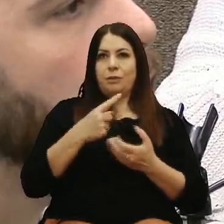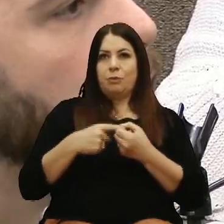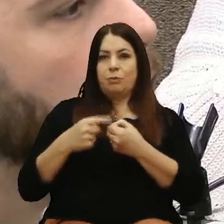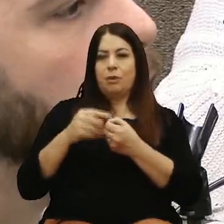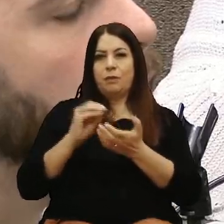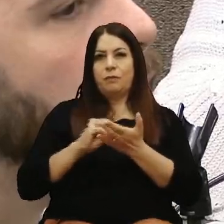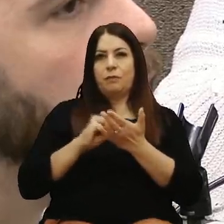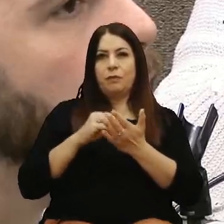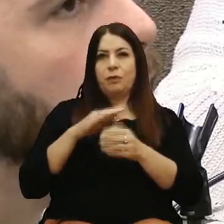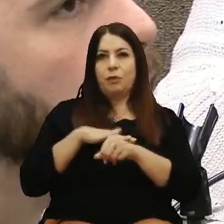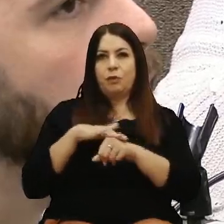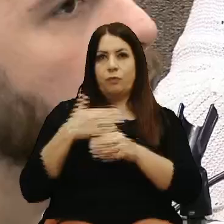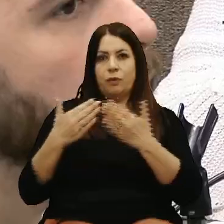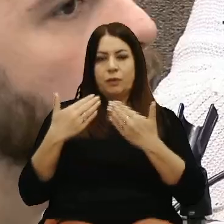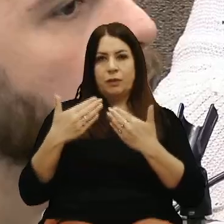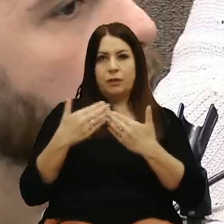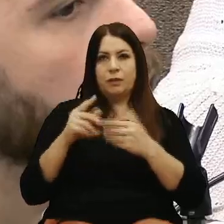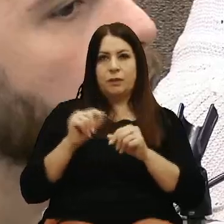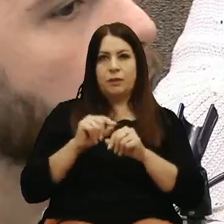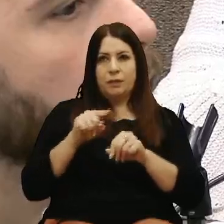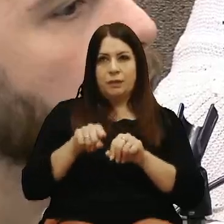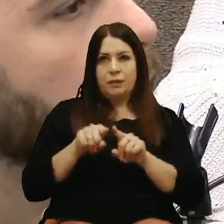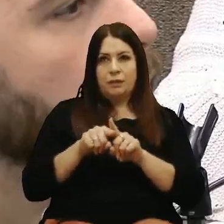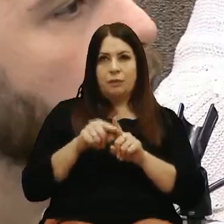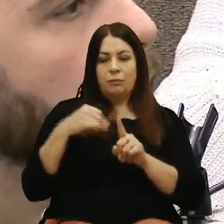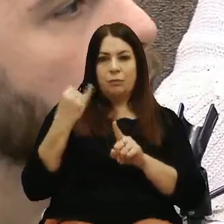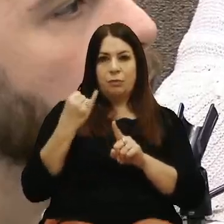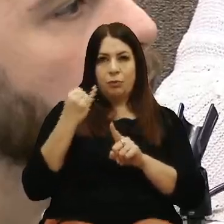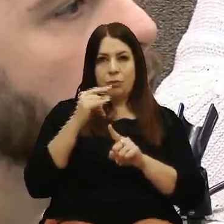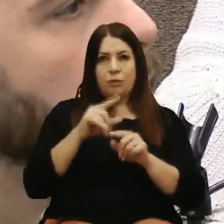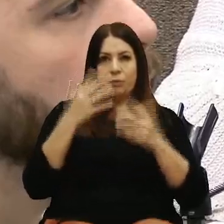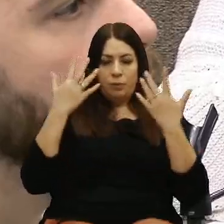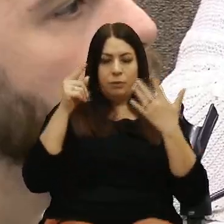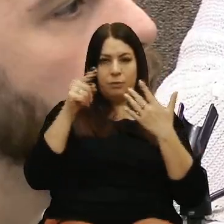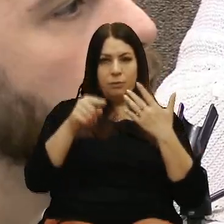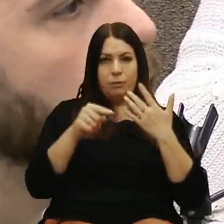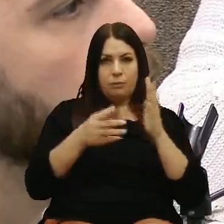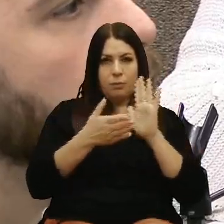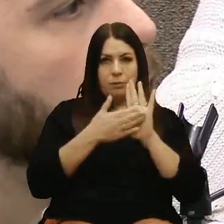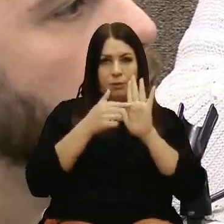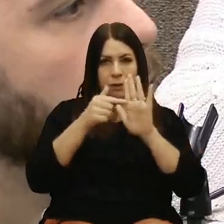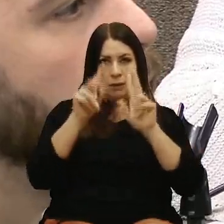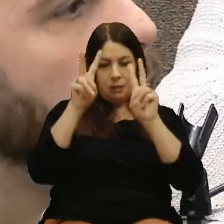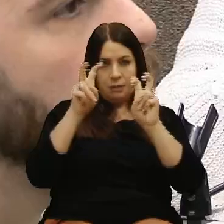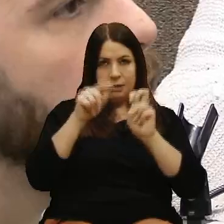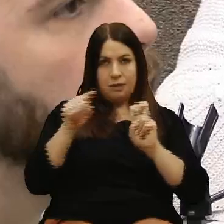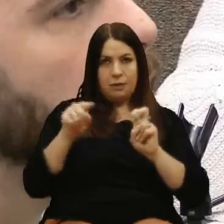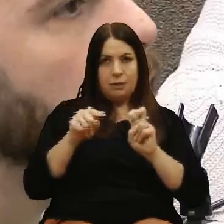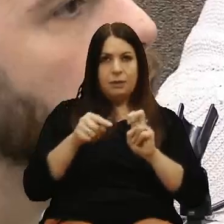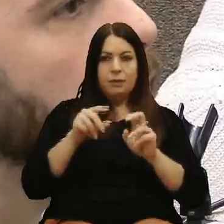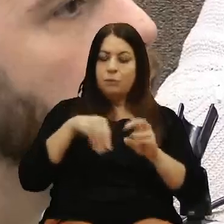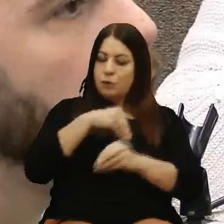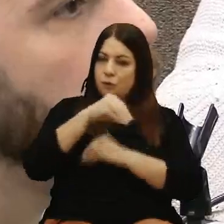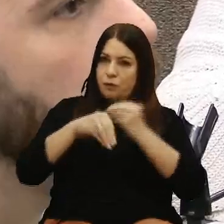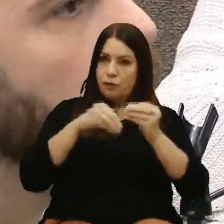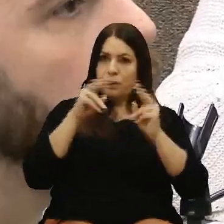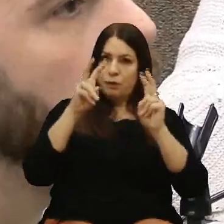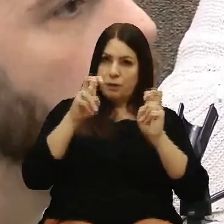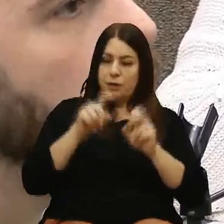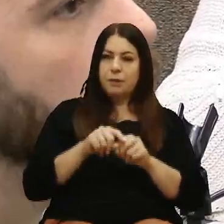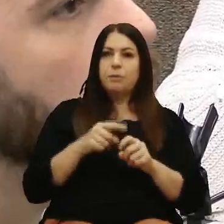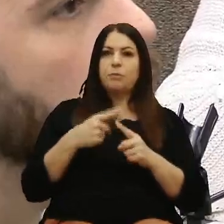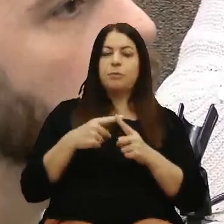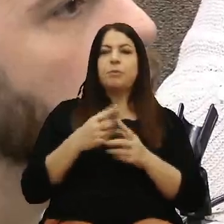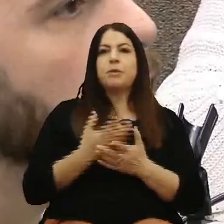faltou o diálogo. Ele está promovendo esse diálogo e é muito importante. Parabéns ao senhor por trazer esse tema e por se envolver nesse tema, porque